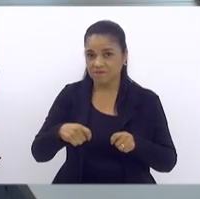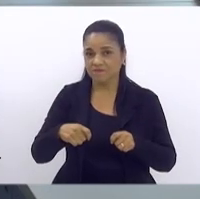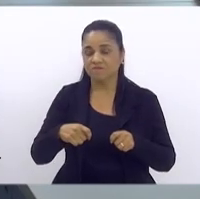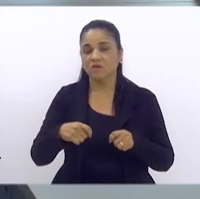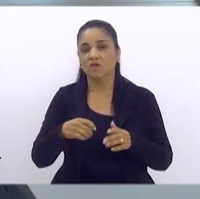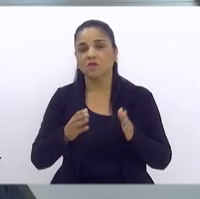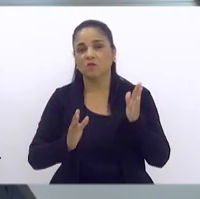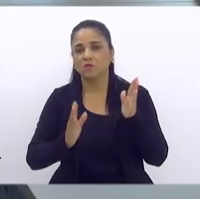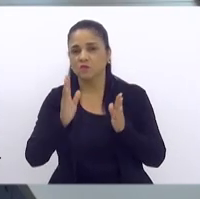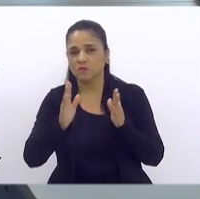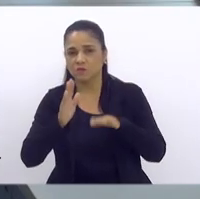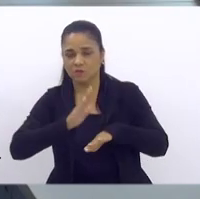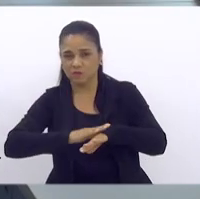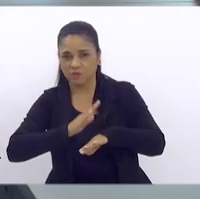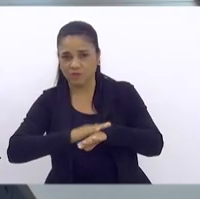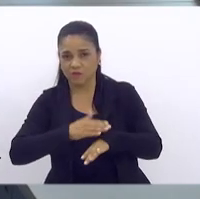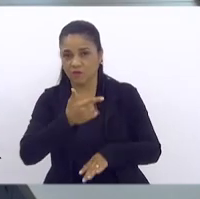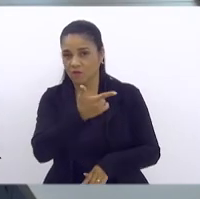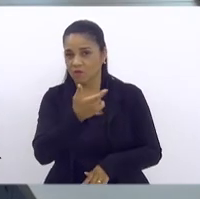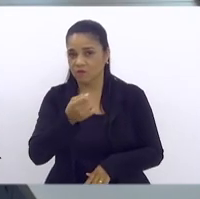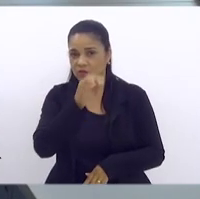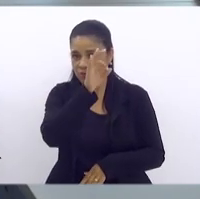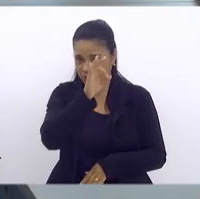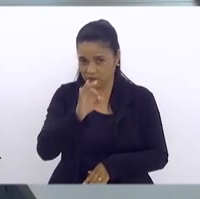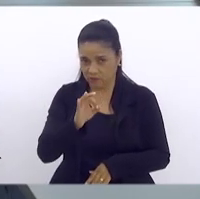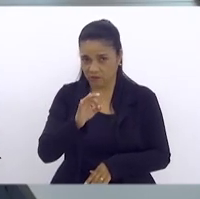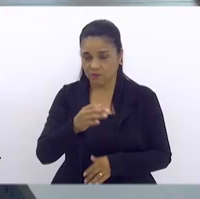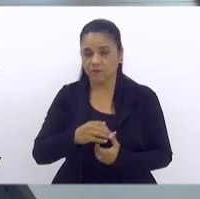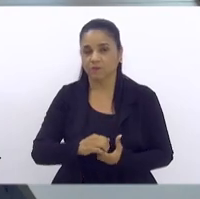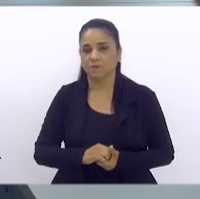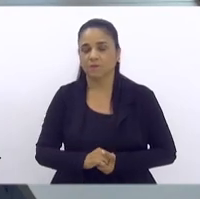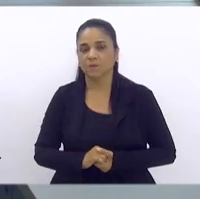momentos, 20%. Na verdade,